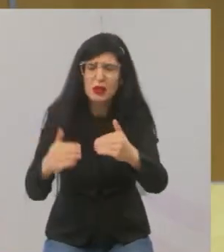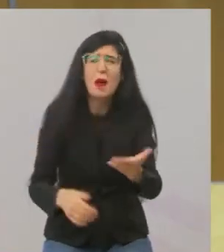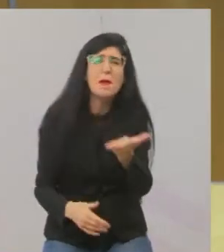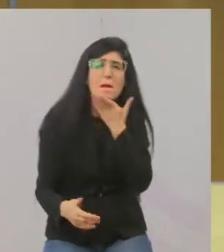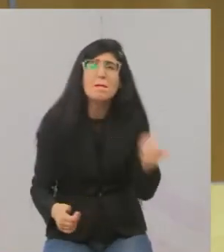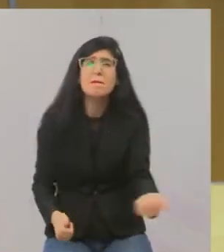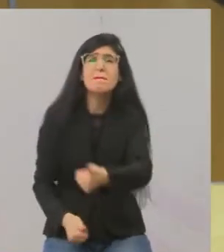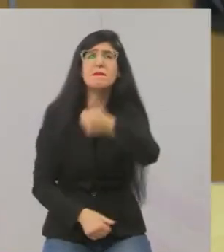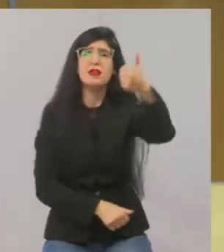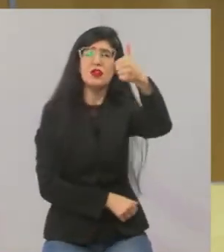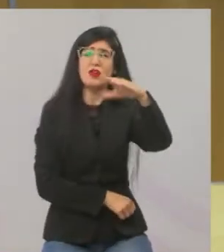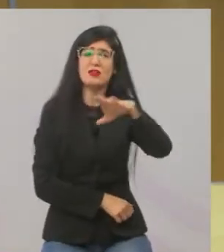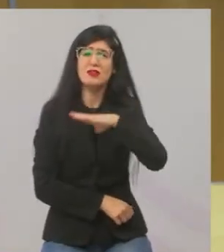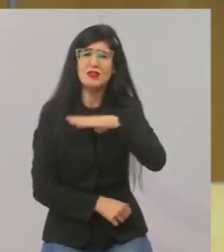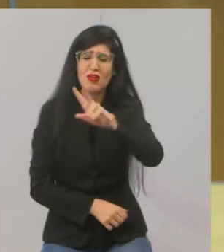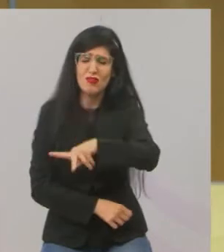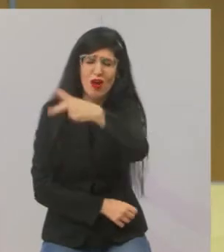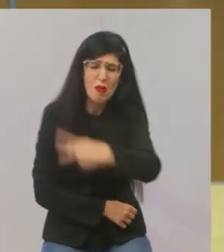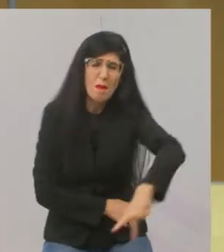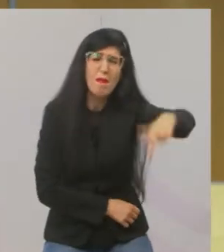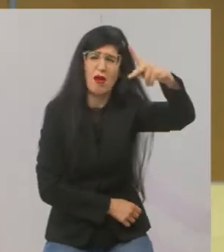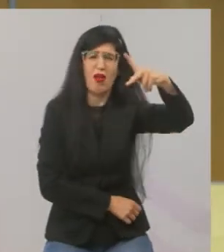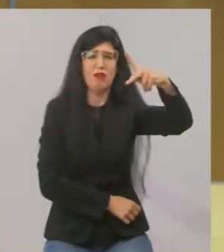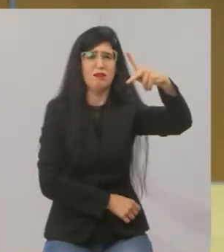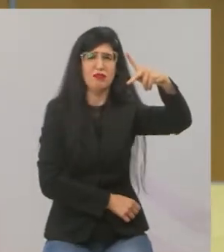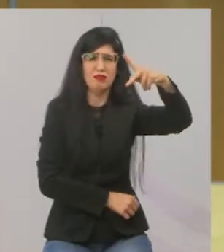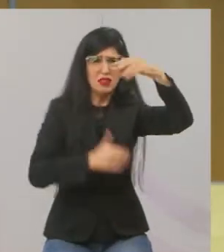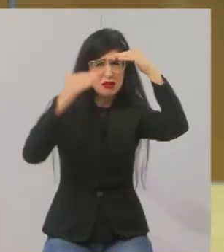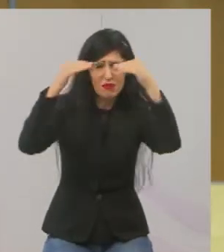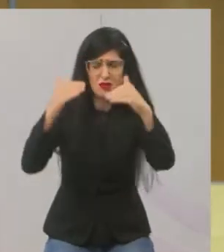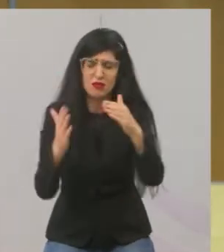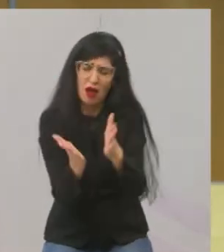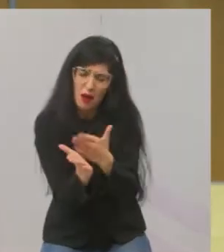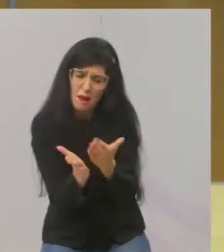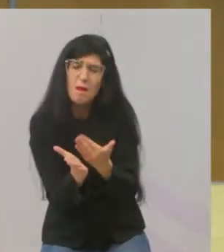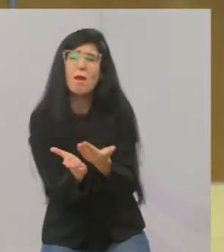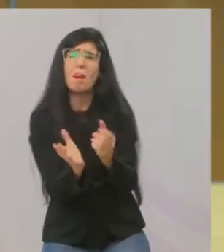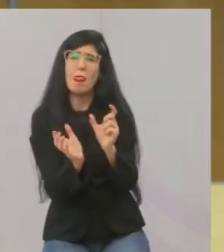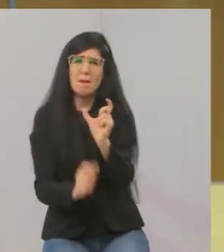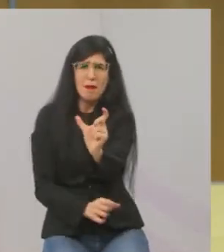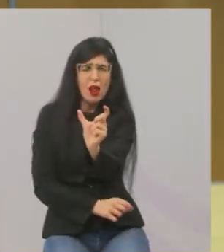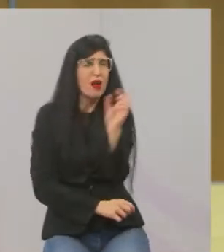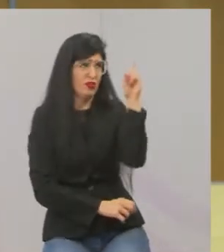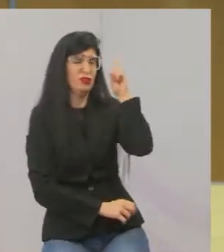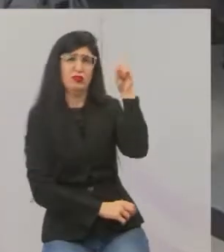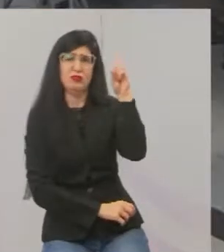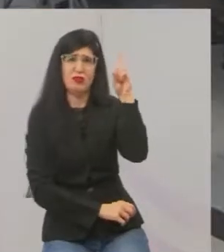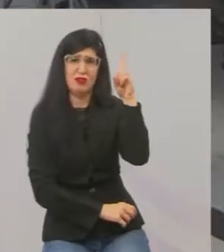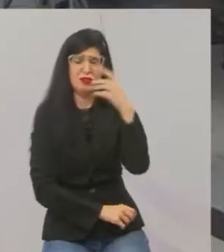obrigado. Estou muito feliz de ter retornado a essa casa. Um bom dia a todos. Sou muito grato.